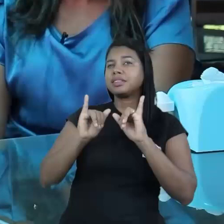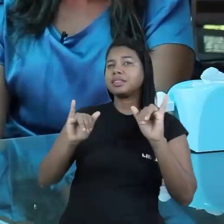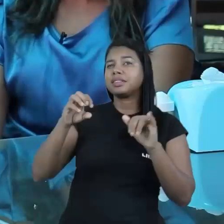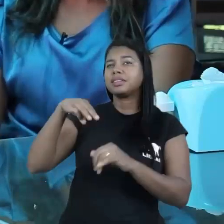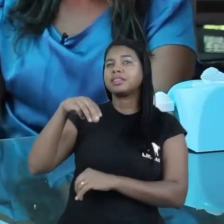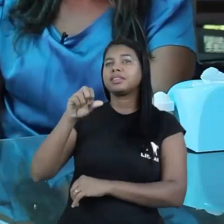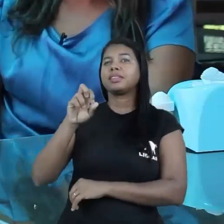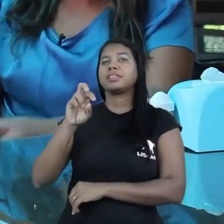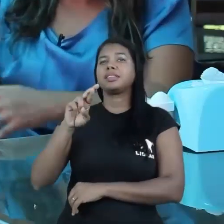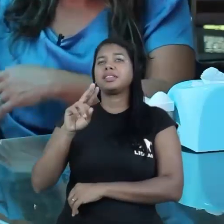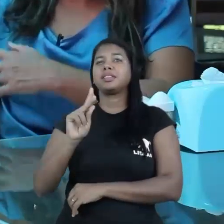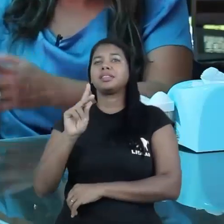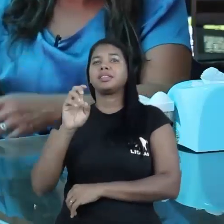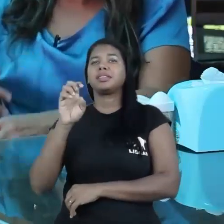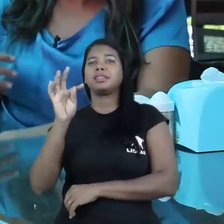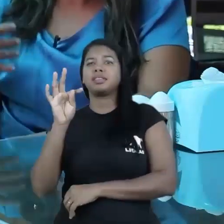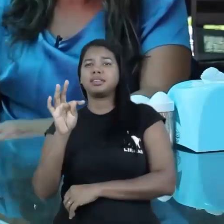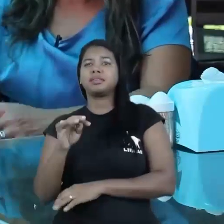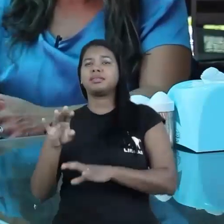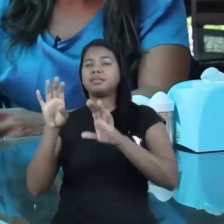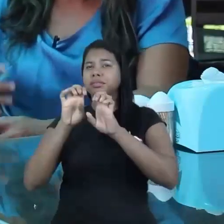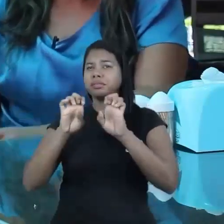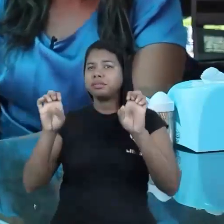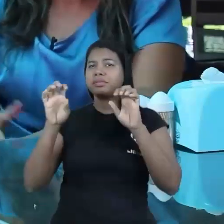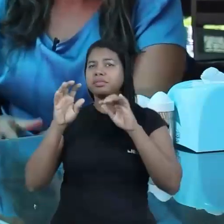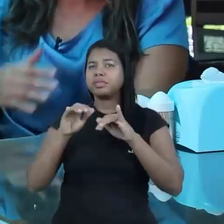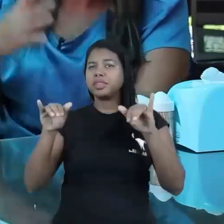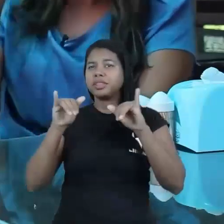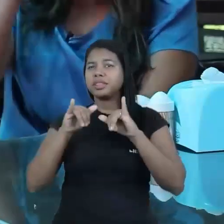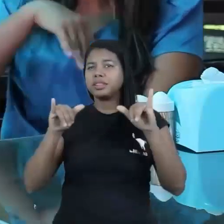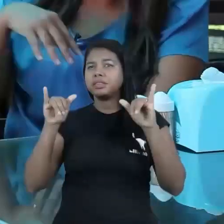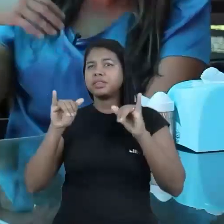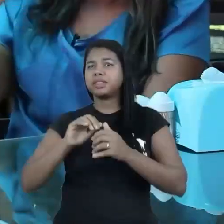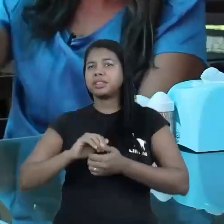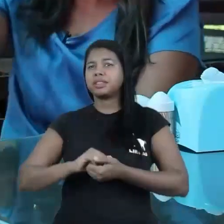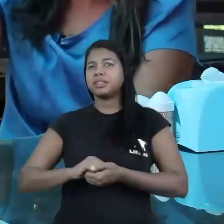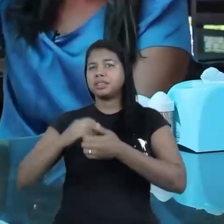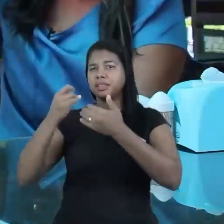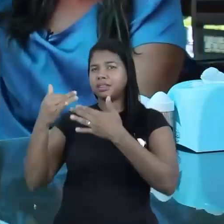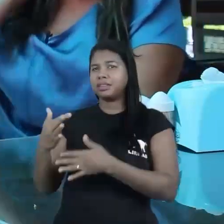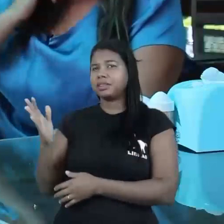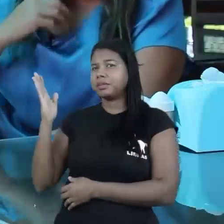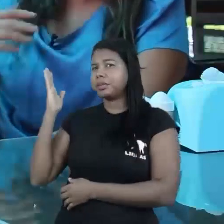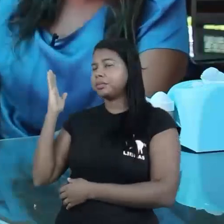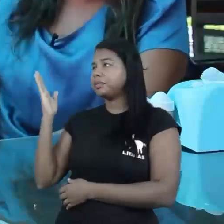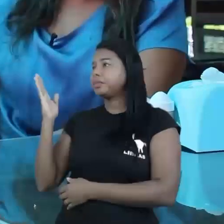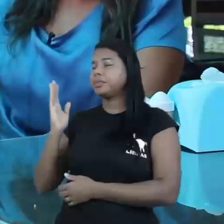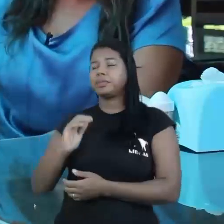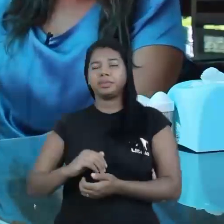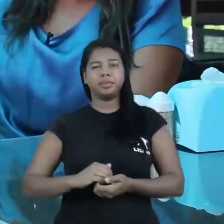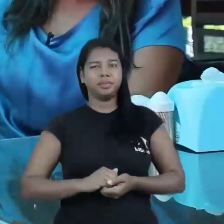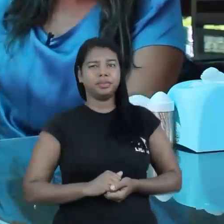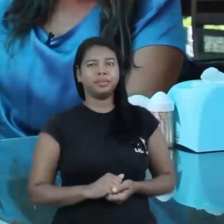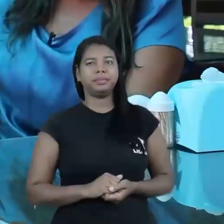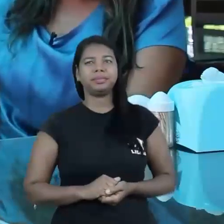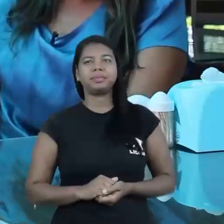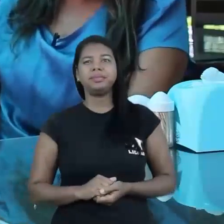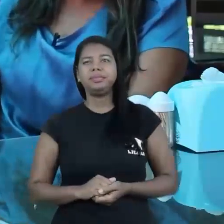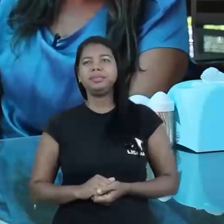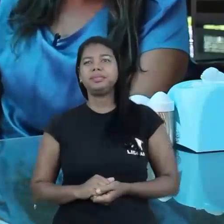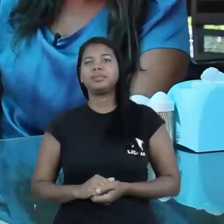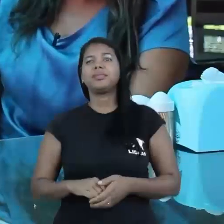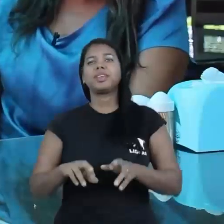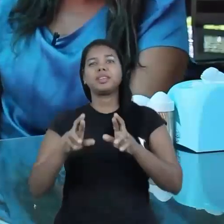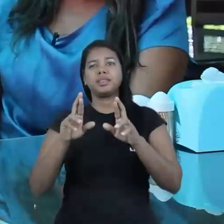que era uma das áreas, falou para mim, né, antes, em outro momento, que o marketing